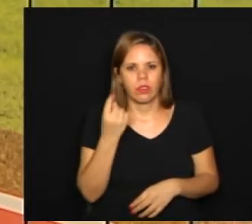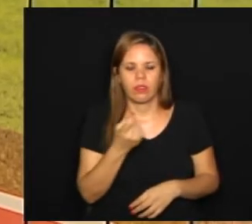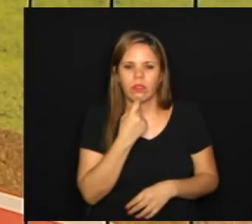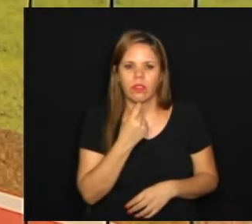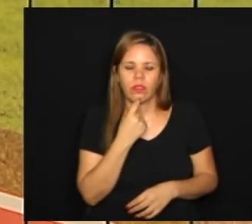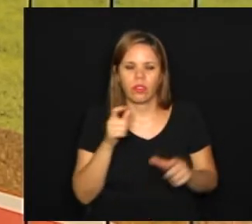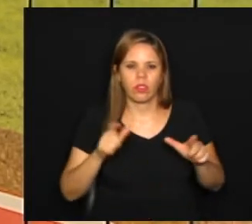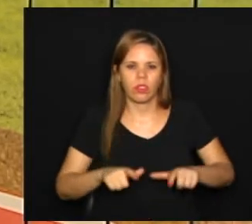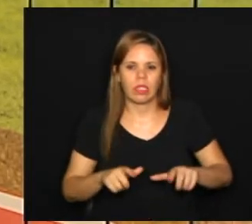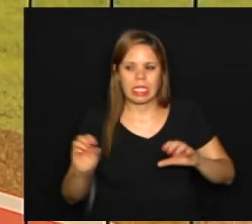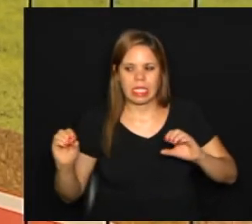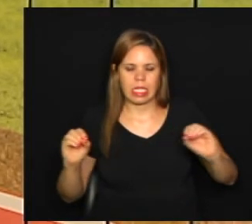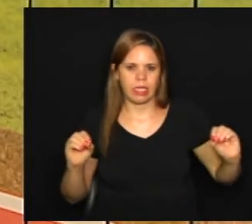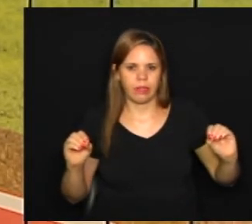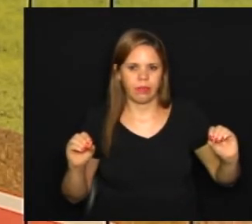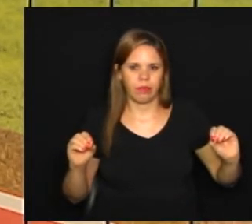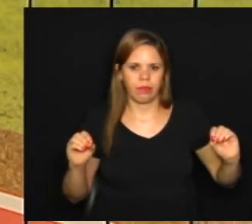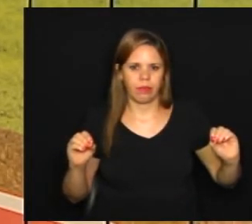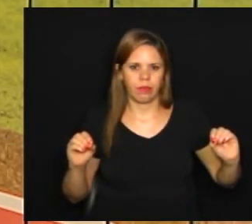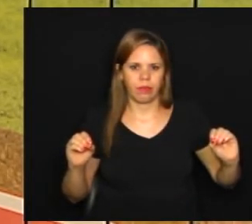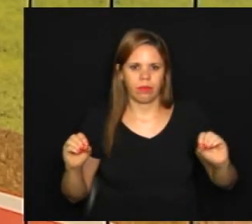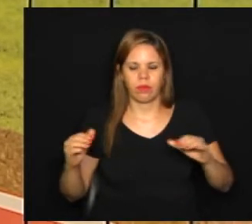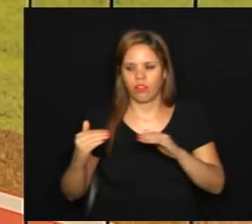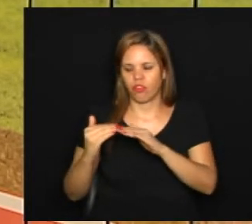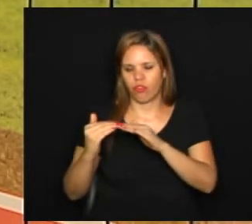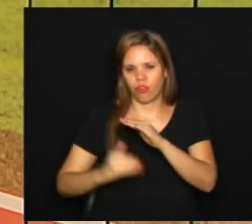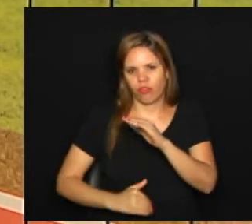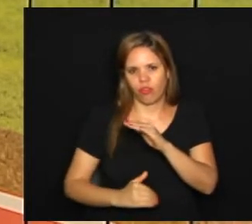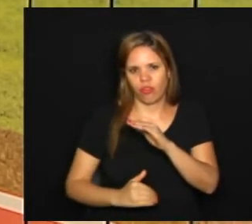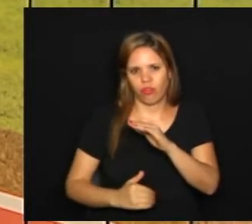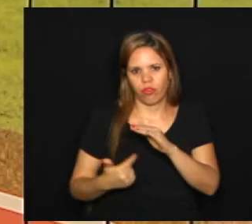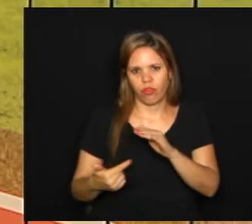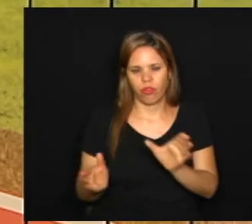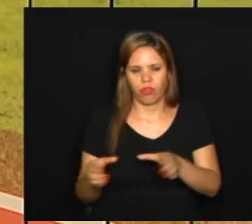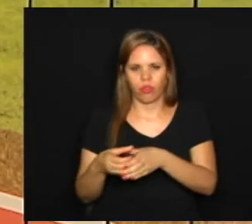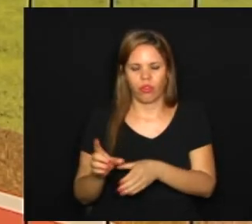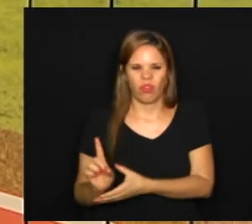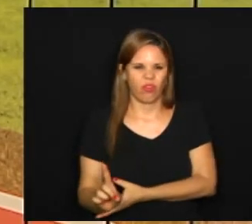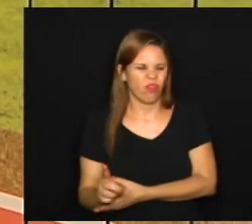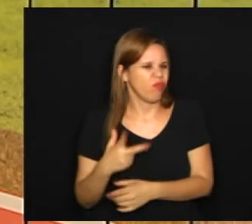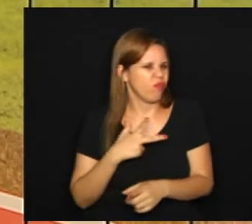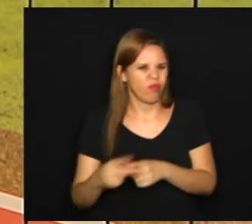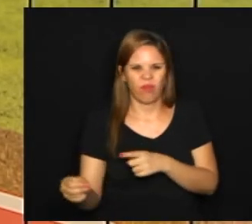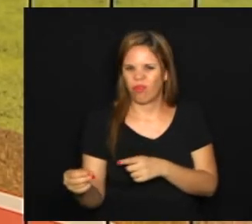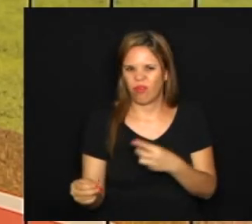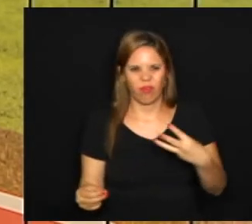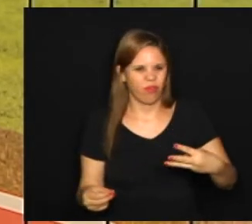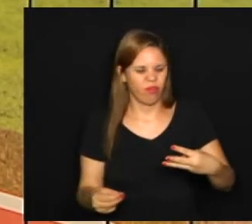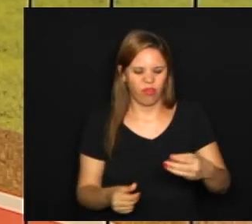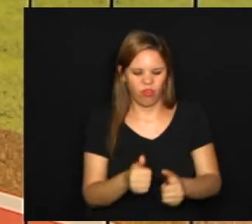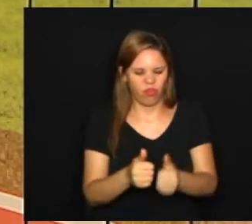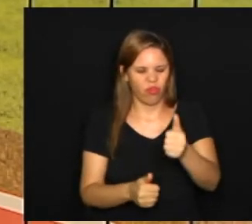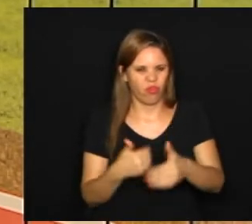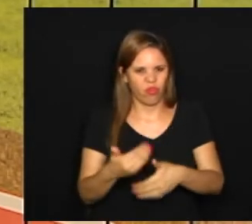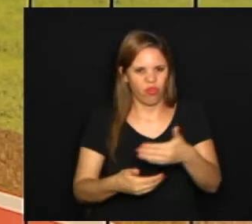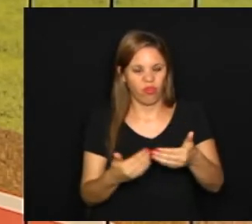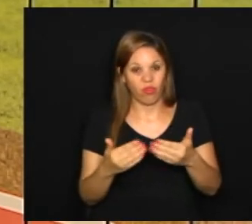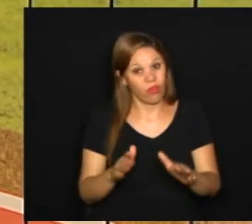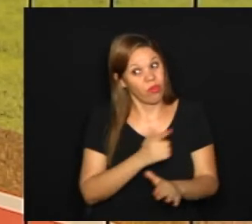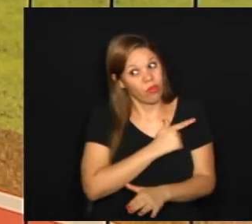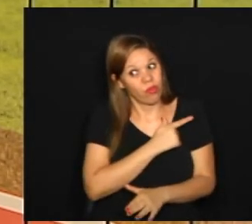jogo é contra o Bragantino, segunda-feira, 8 da noite, aqui em Campinas, no estádio Moisés Lucarelli. E o